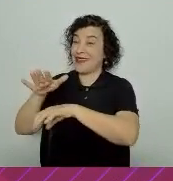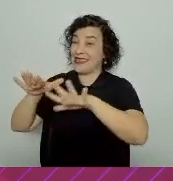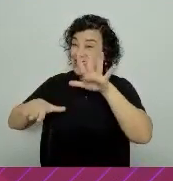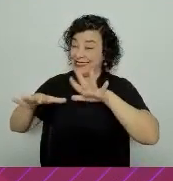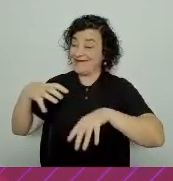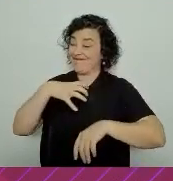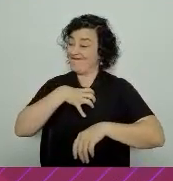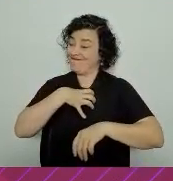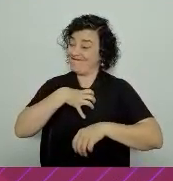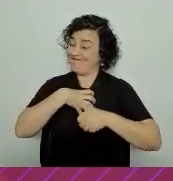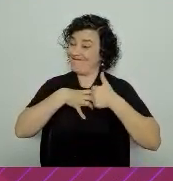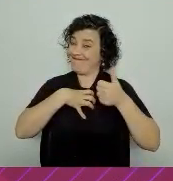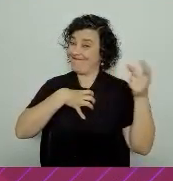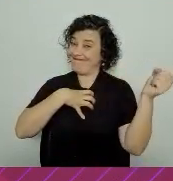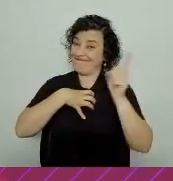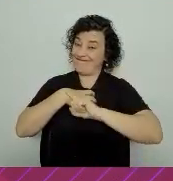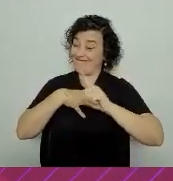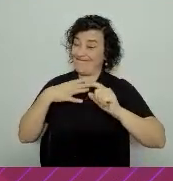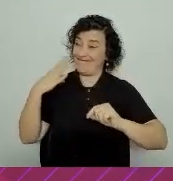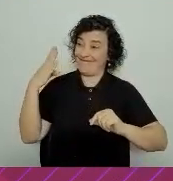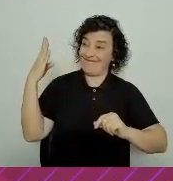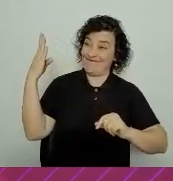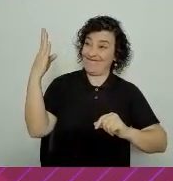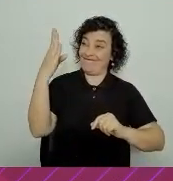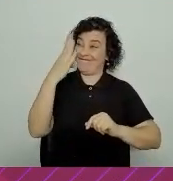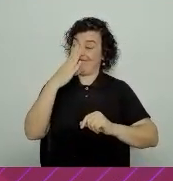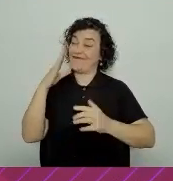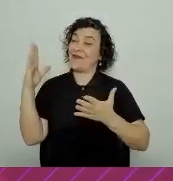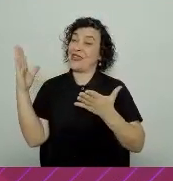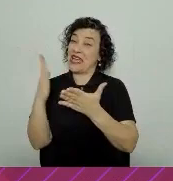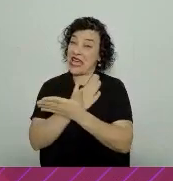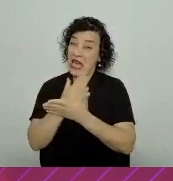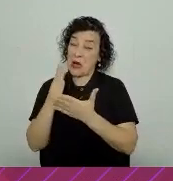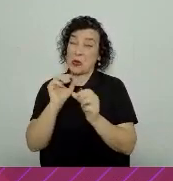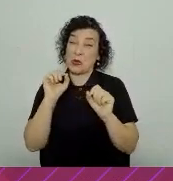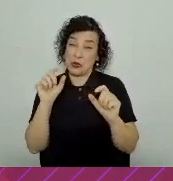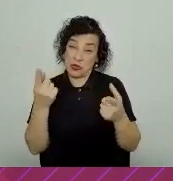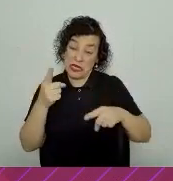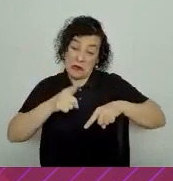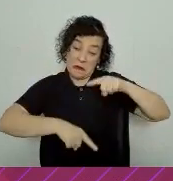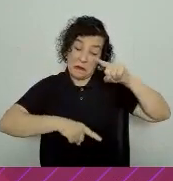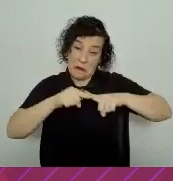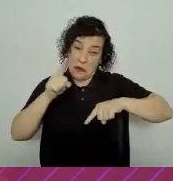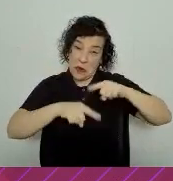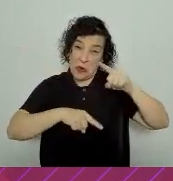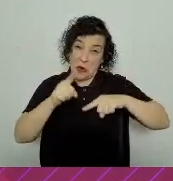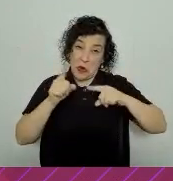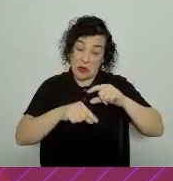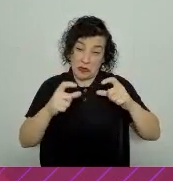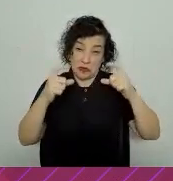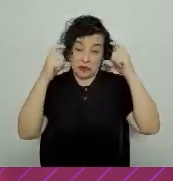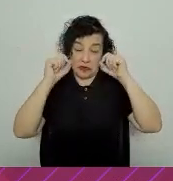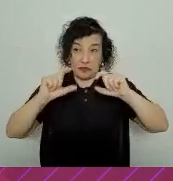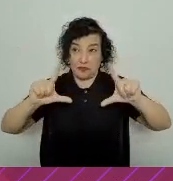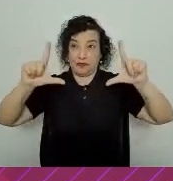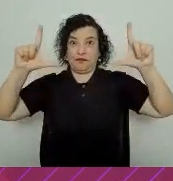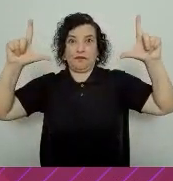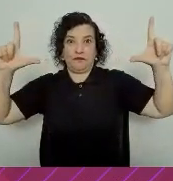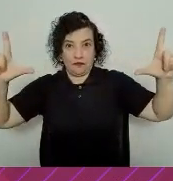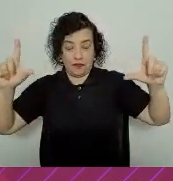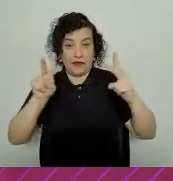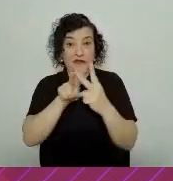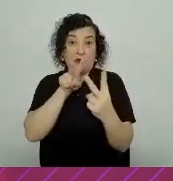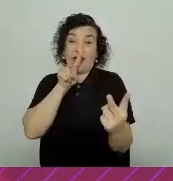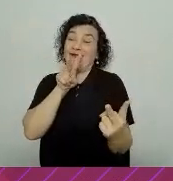tem muita gente que não passa muito bem com os dispositivos de realidade aumentada a realidade virtual Então